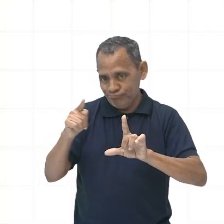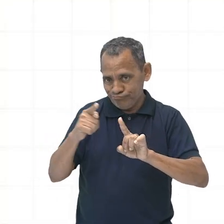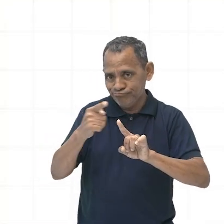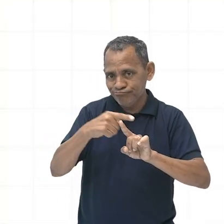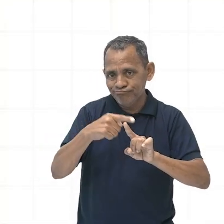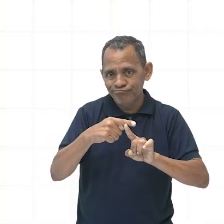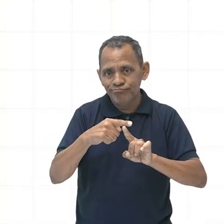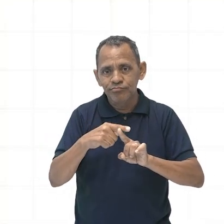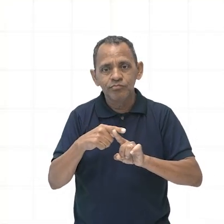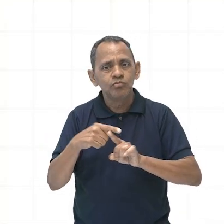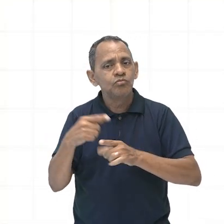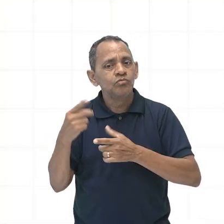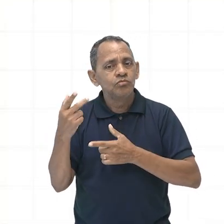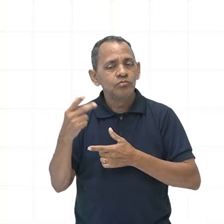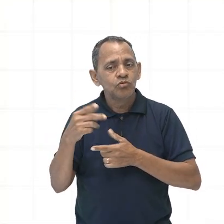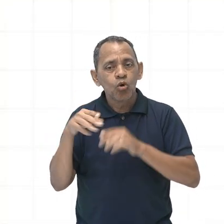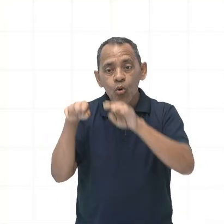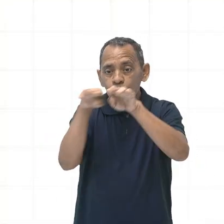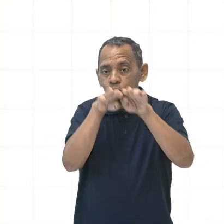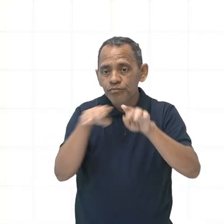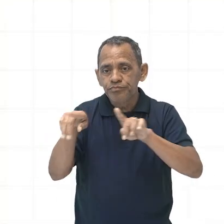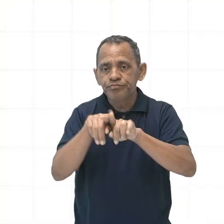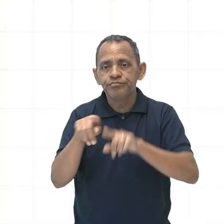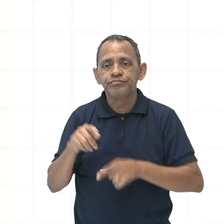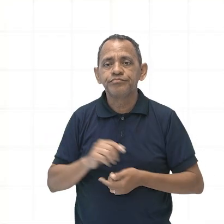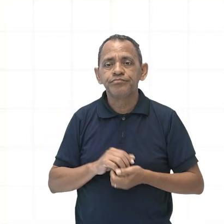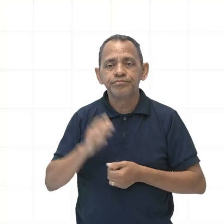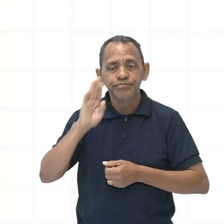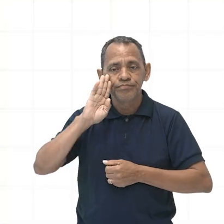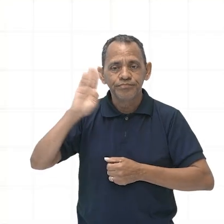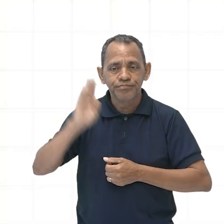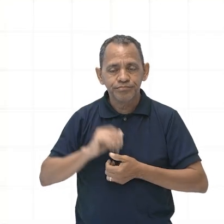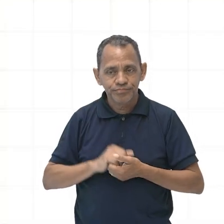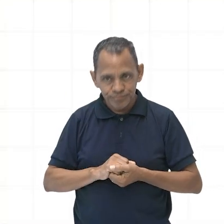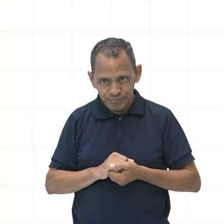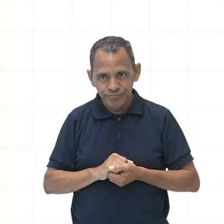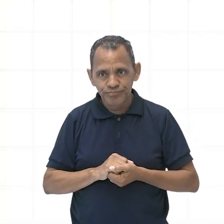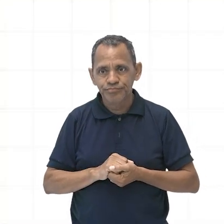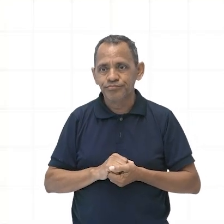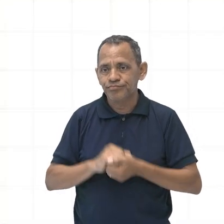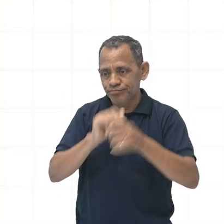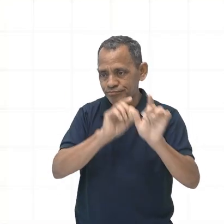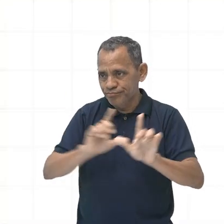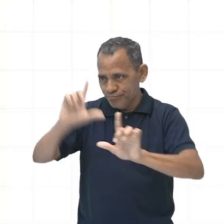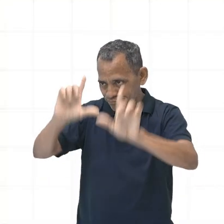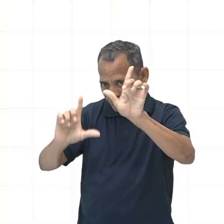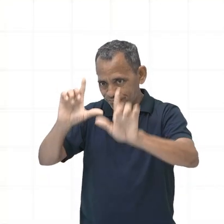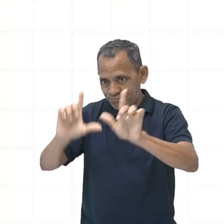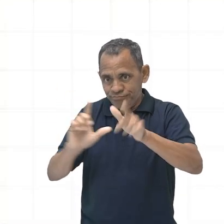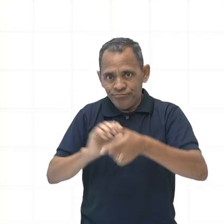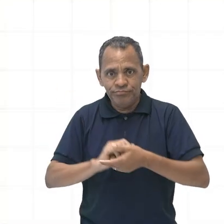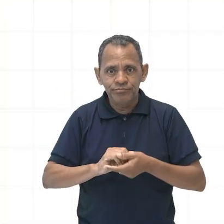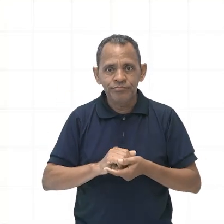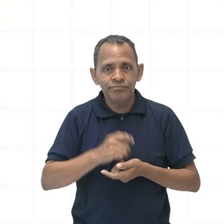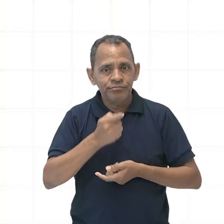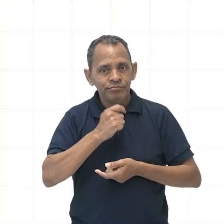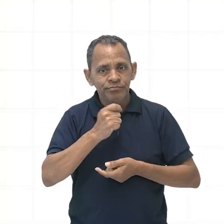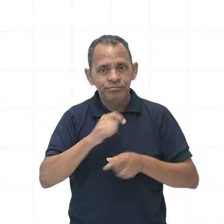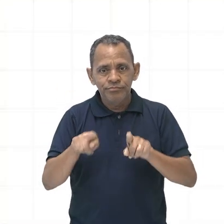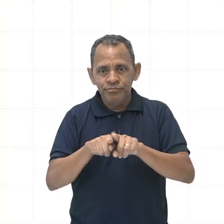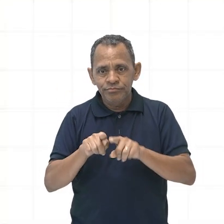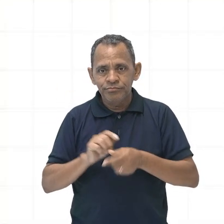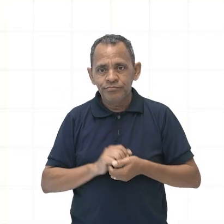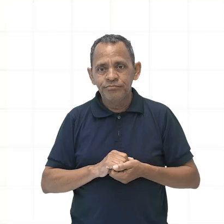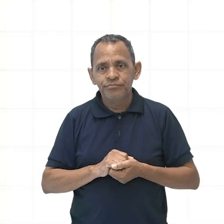muito comum, principalmente nos telejornais, quando eu vou ver a previsão do tempo, que é o gráfico de mapas. O gráfico